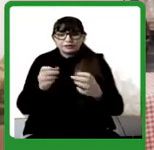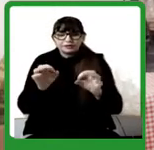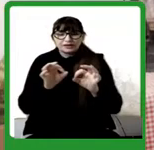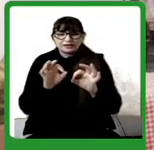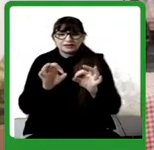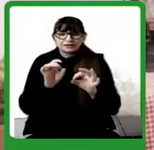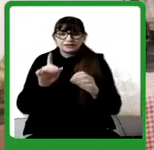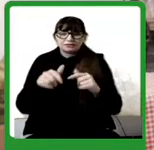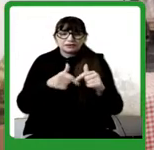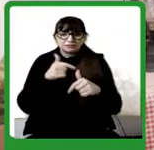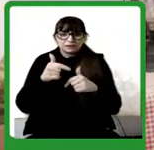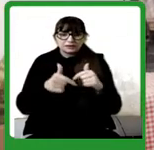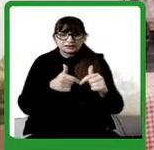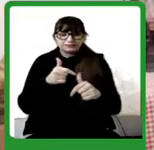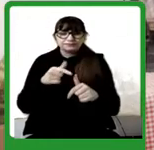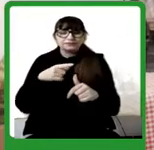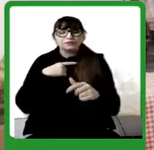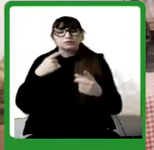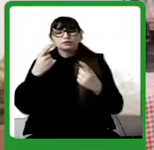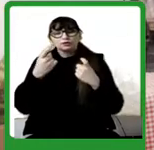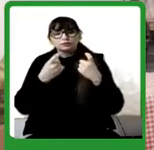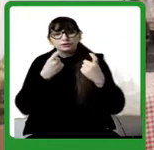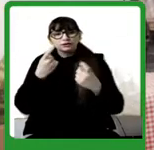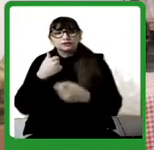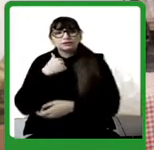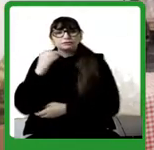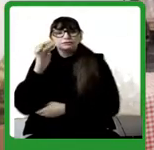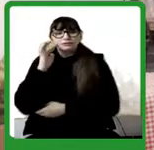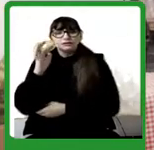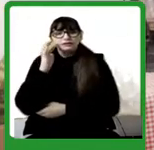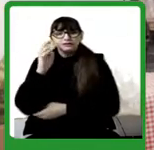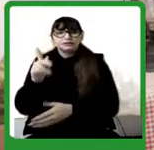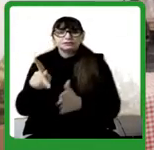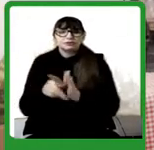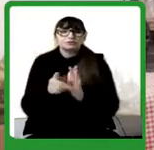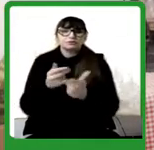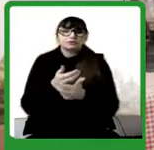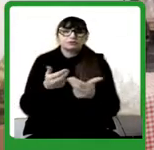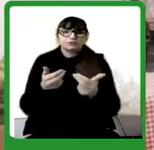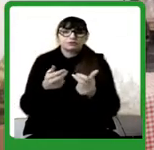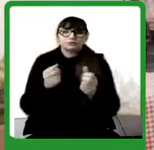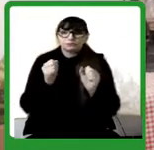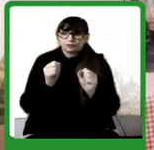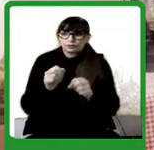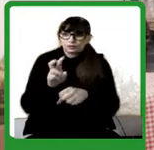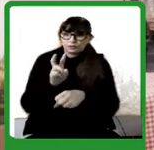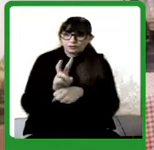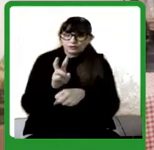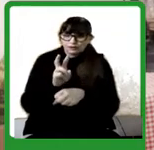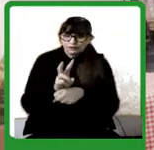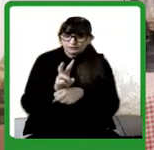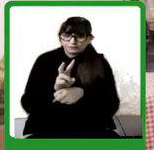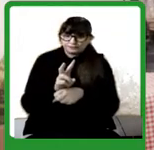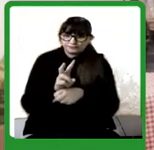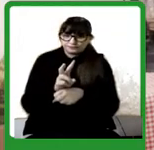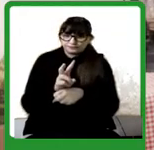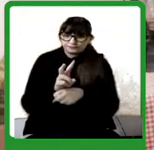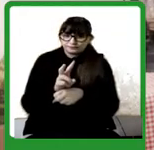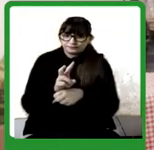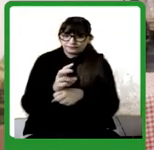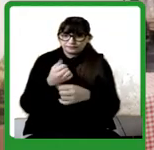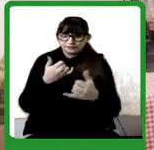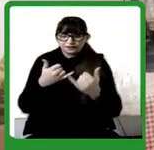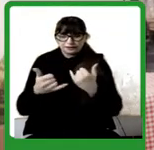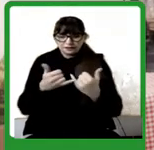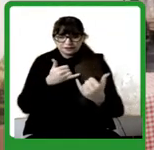outra coisa que é uma preocupação minha, que eu fico pensando, que eu acho que tem alguma coisa que nós temos que começar a cuidar para não acabar. Por exemplo, se eu tiver errado, por favor, me corrija